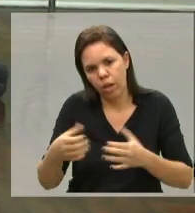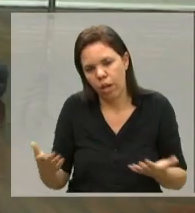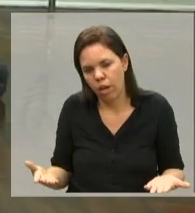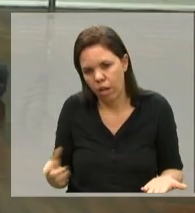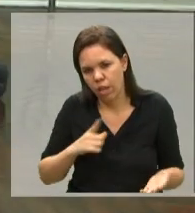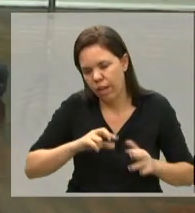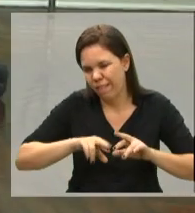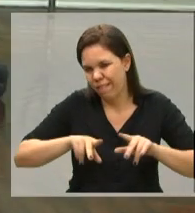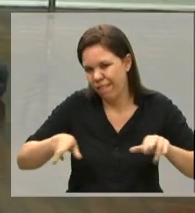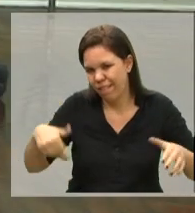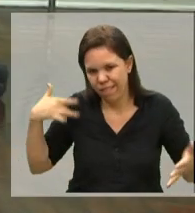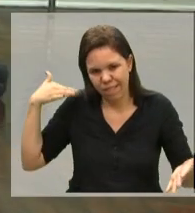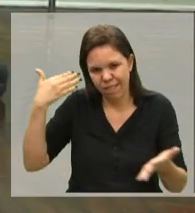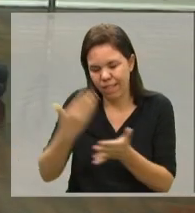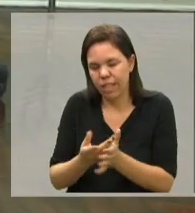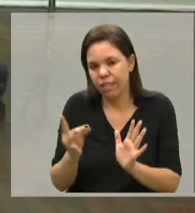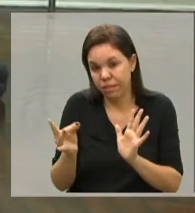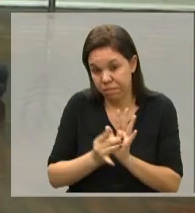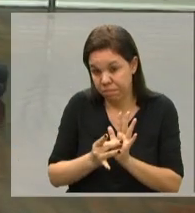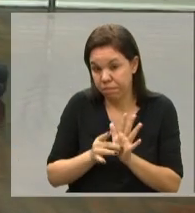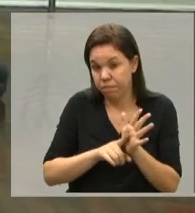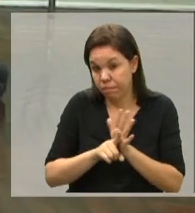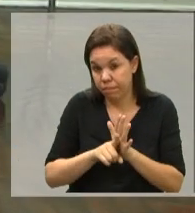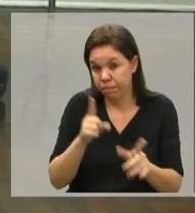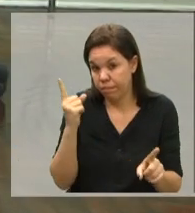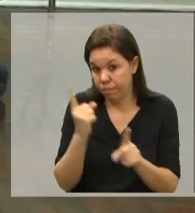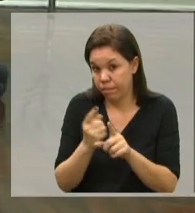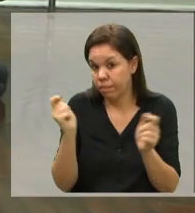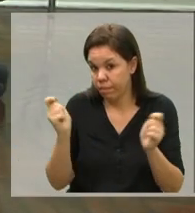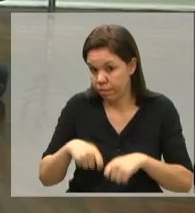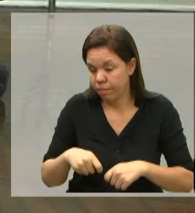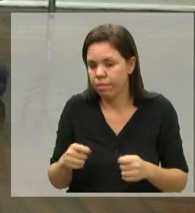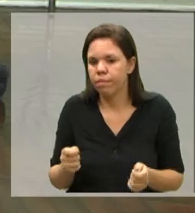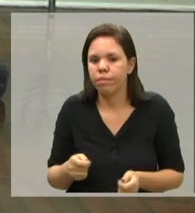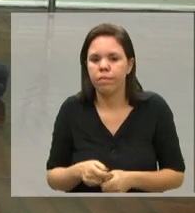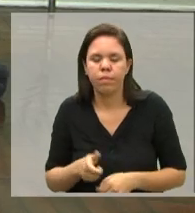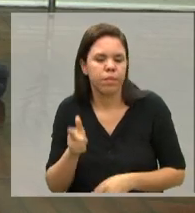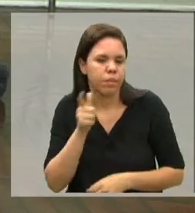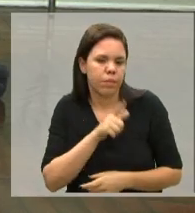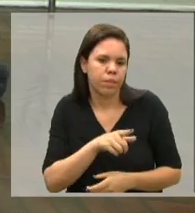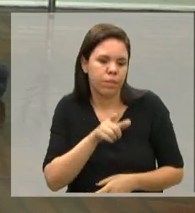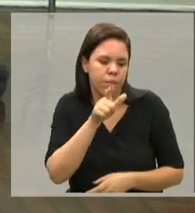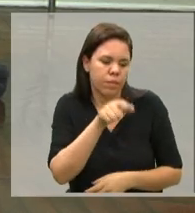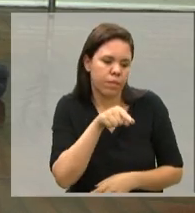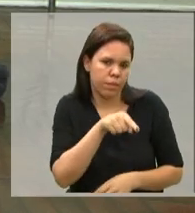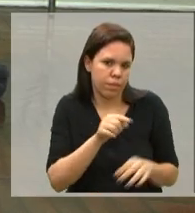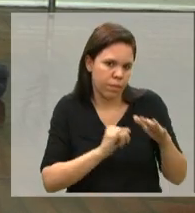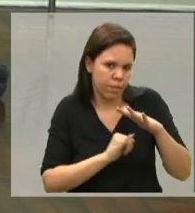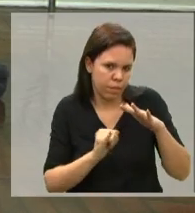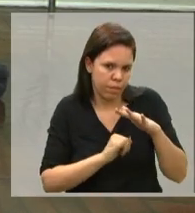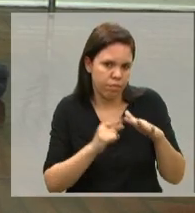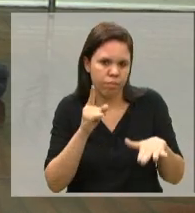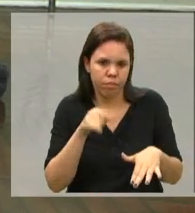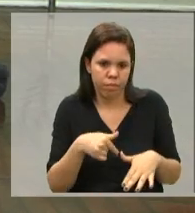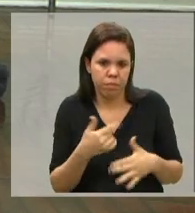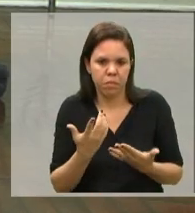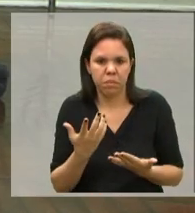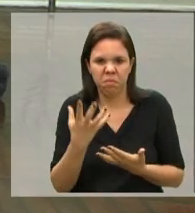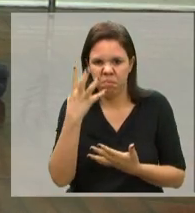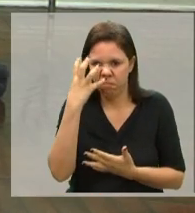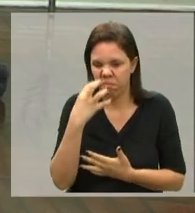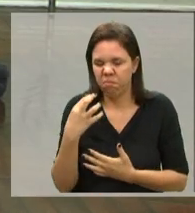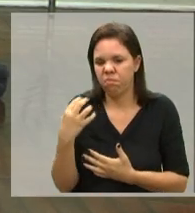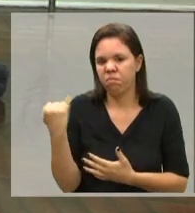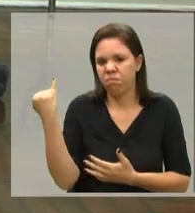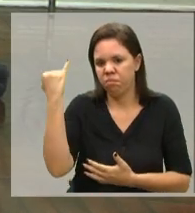um histórico para realmente investigar. E é possível investigar e... saber se aquela instituição também é séria. Se é séria.